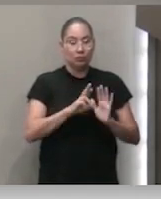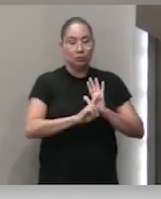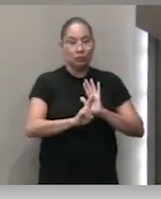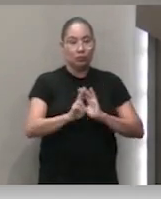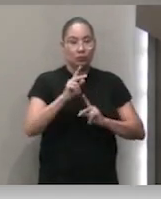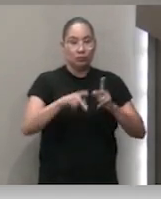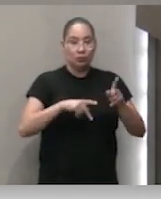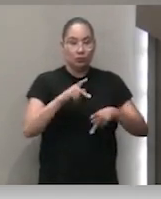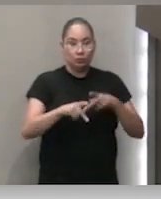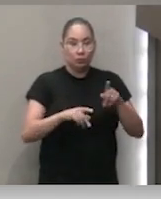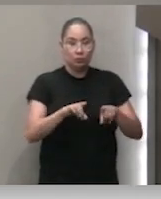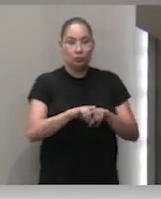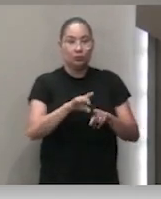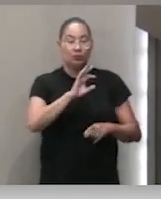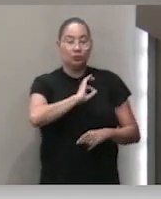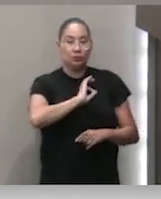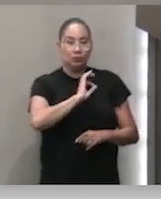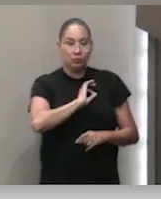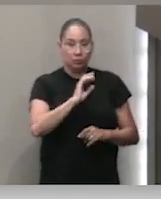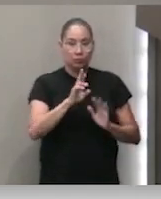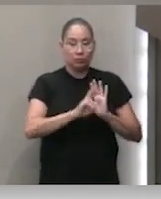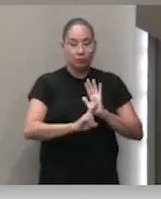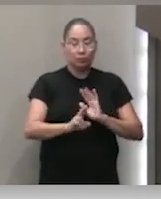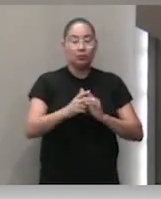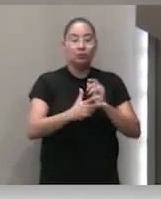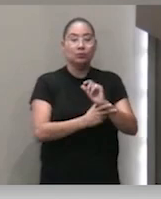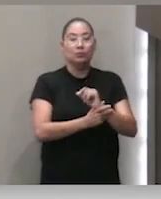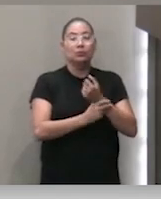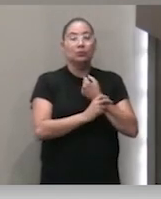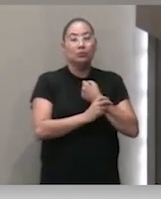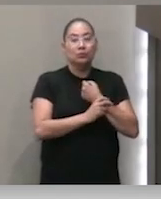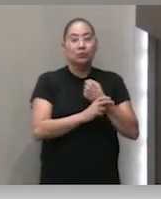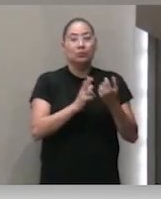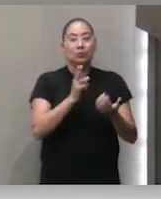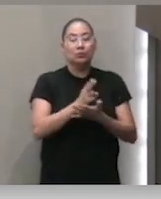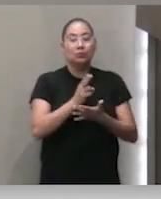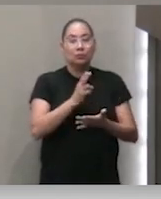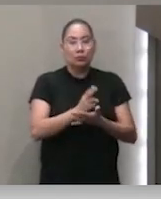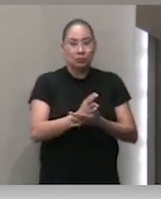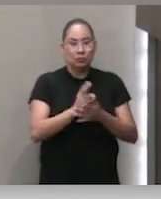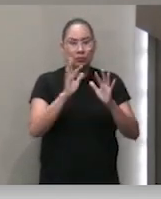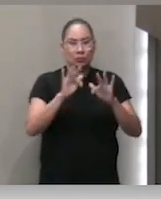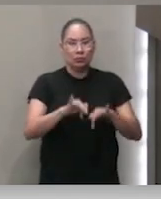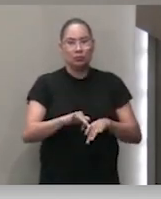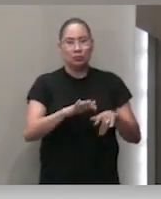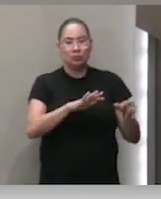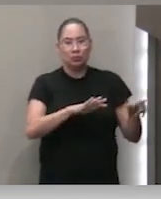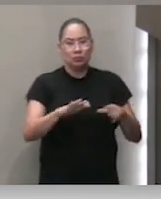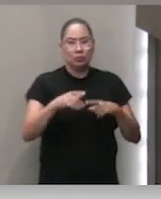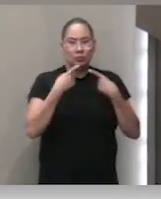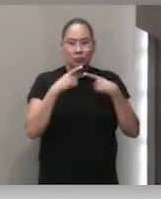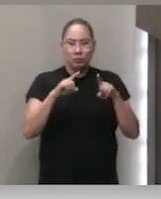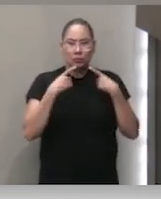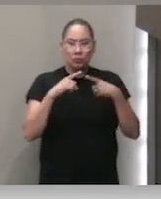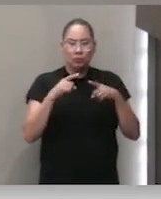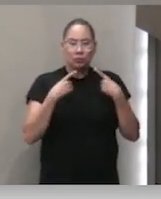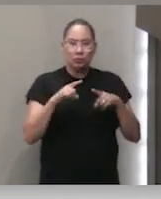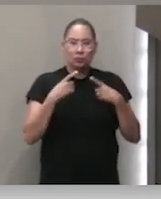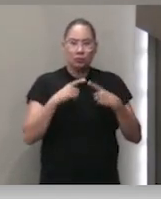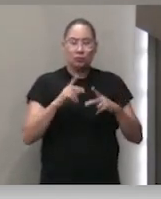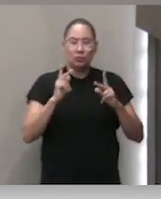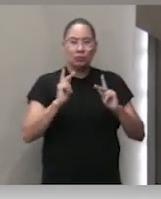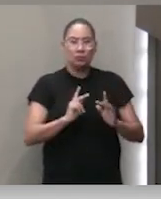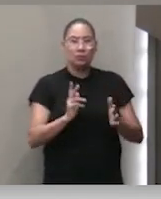do povo e policial militar, representante da segurança pública, recebo todos os finais de semana diversas reclamações e números de pontos